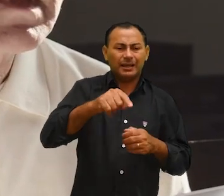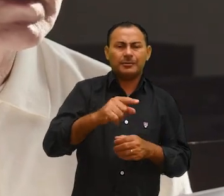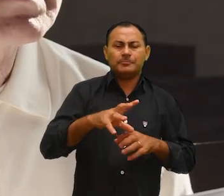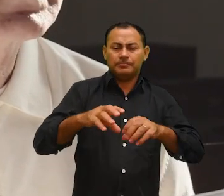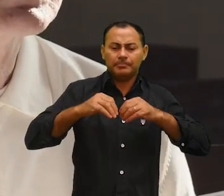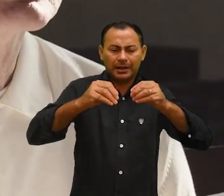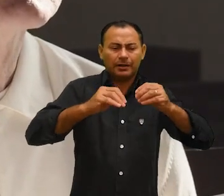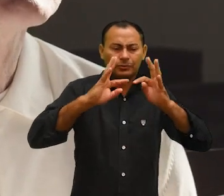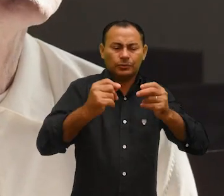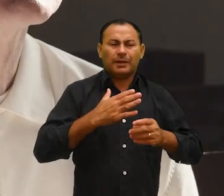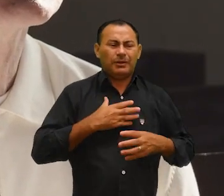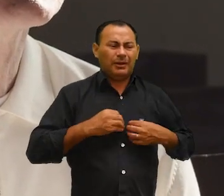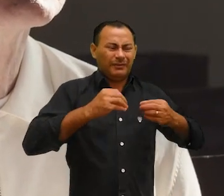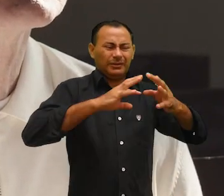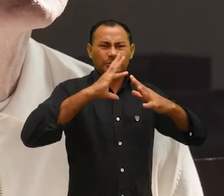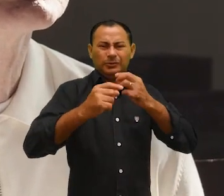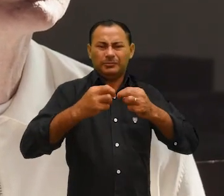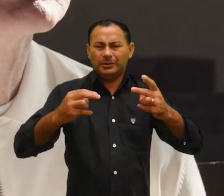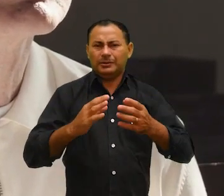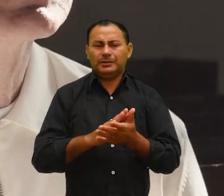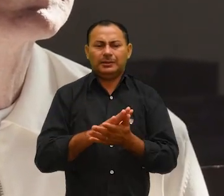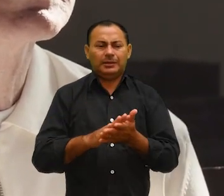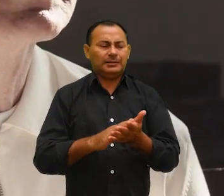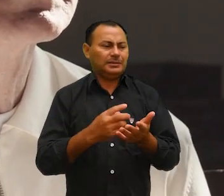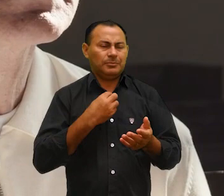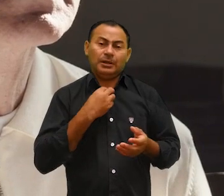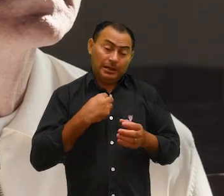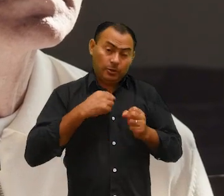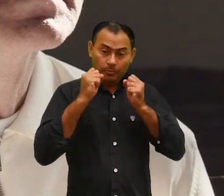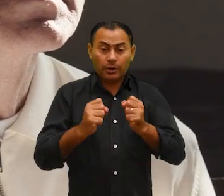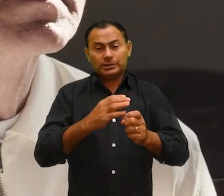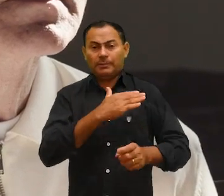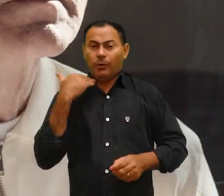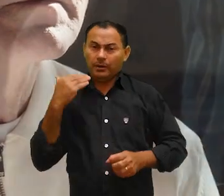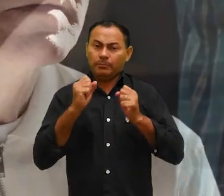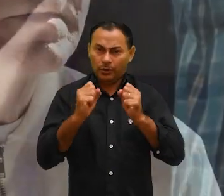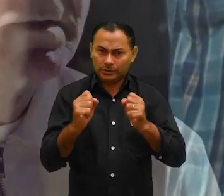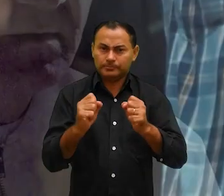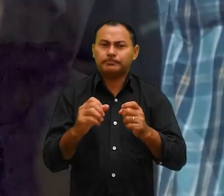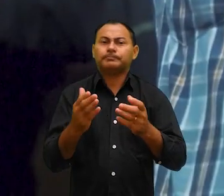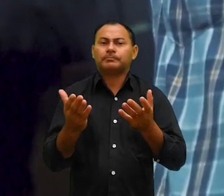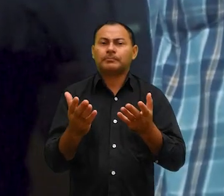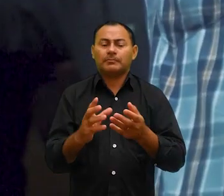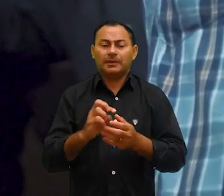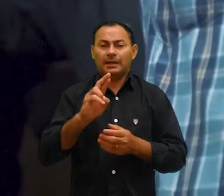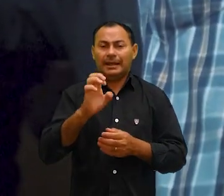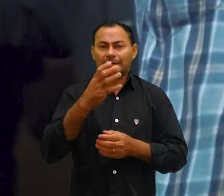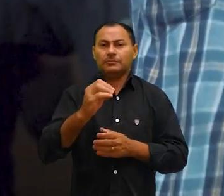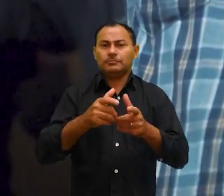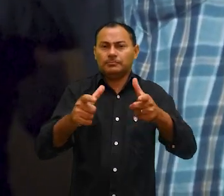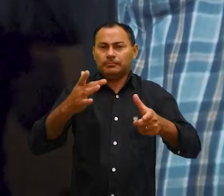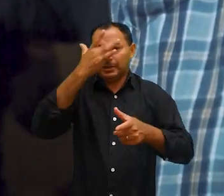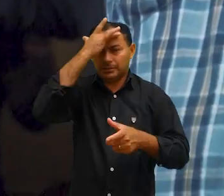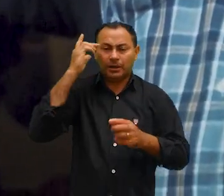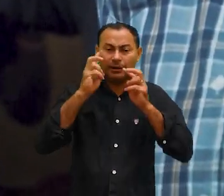eles pegariam tudo que é meu, nem eu posso até morrer. A reação da maioria